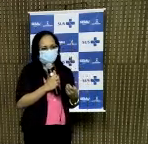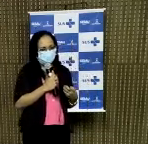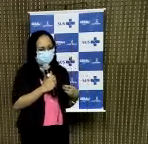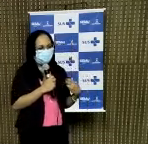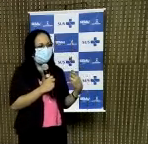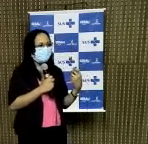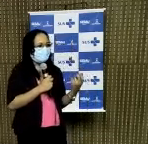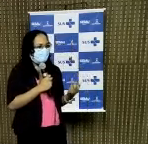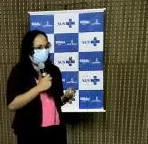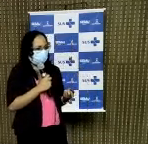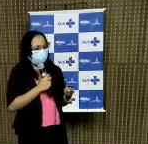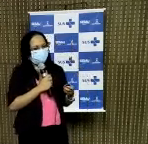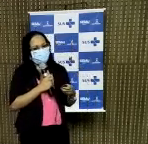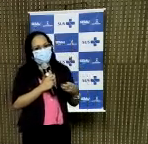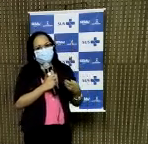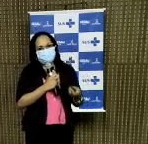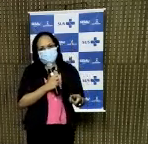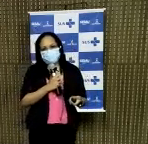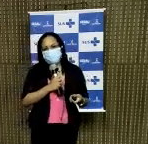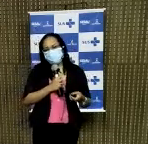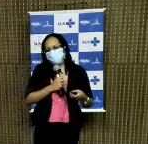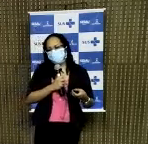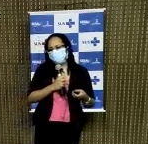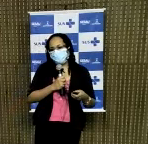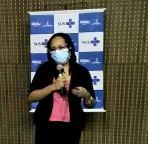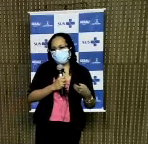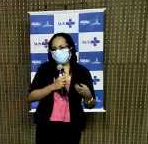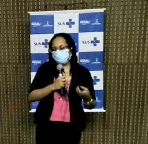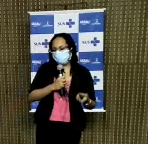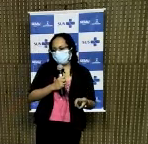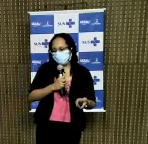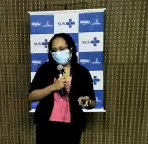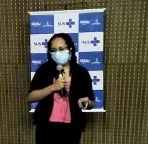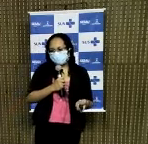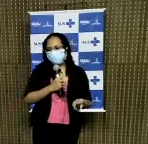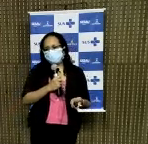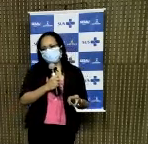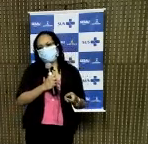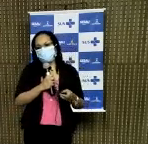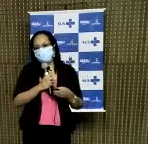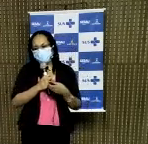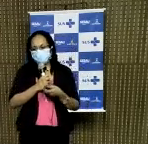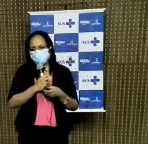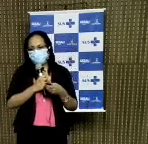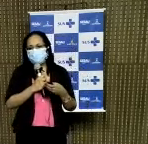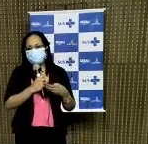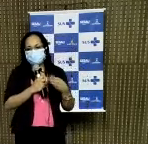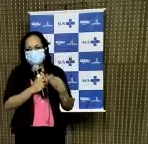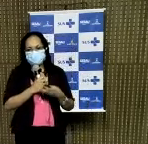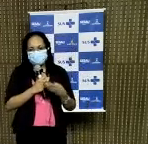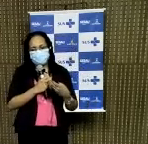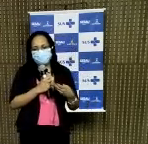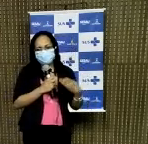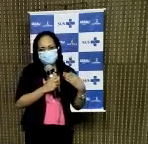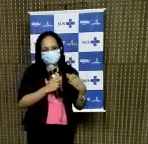captar esses pacientes. Normalmente a gente faz ações, né? Principalmente na novembro, né? Então acredito que esse número que